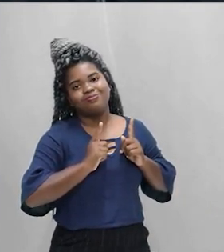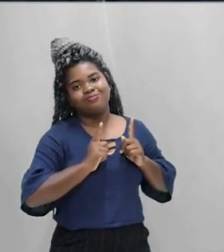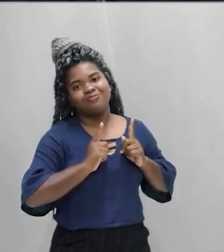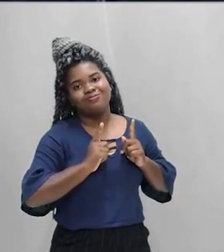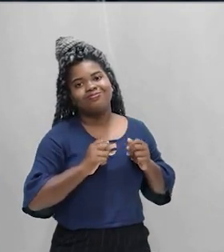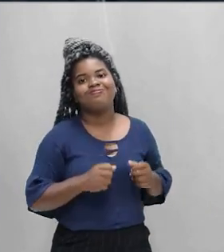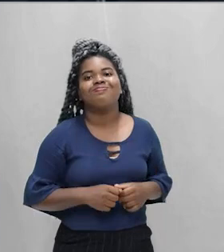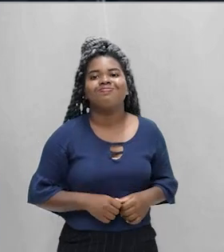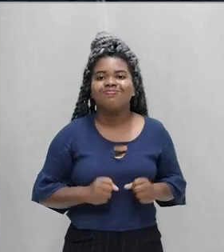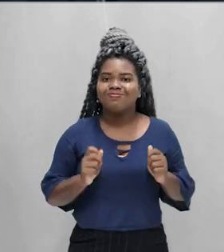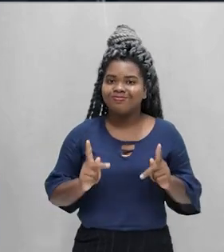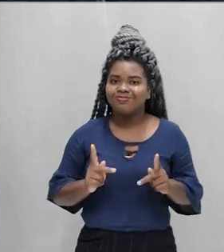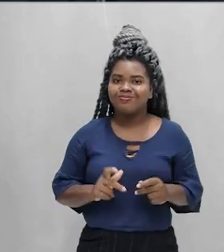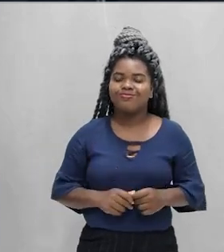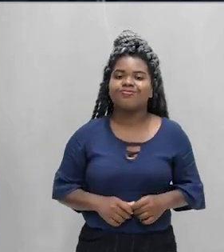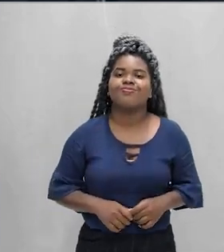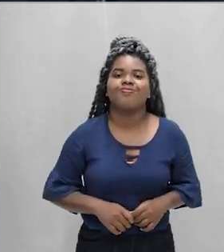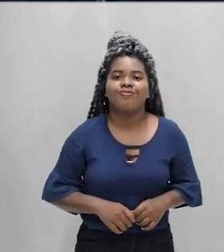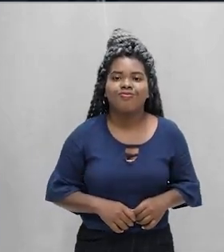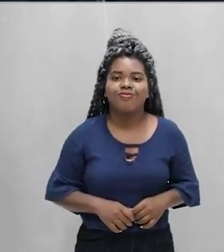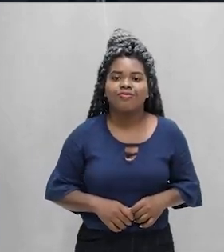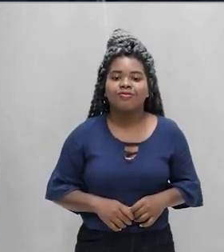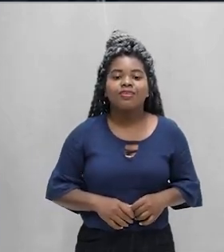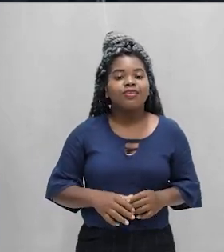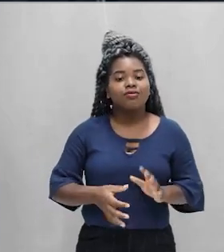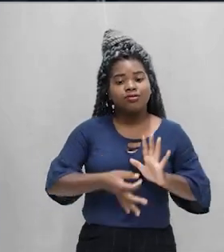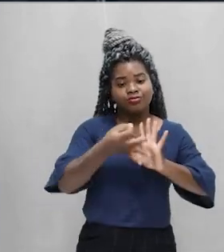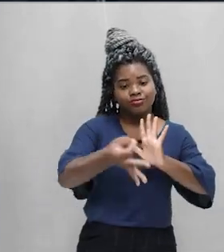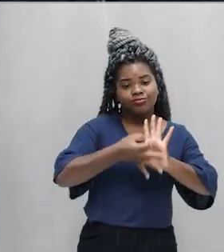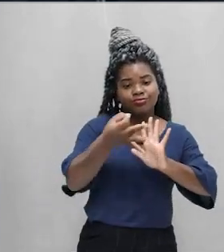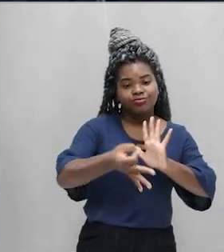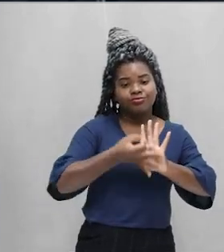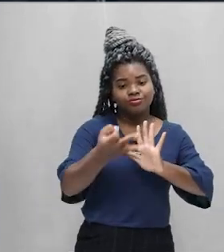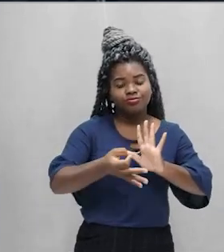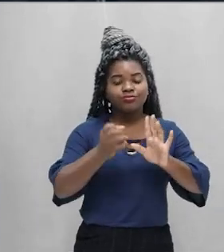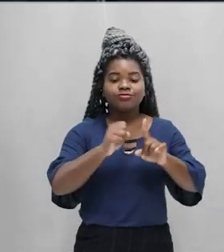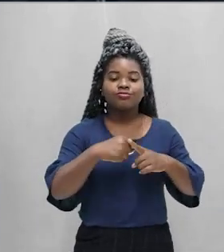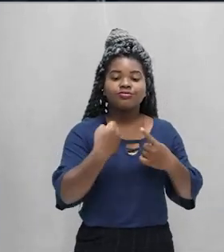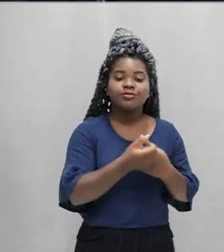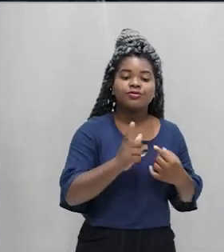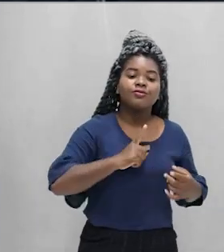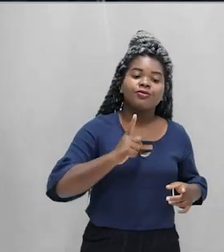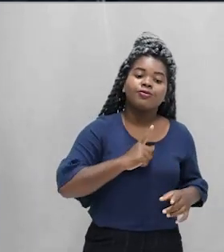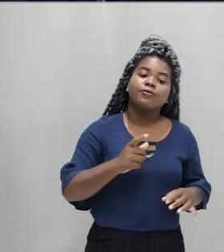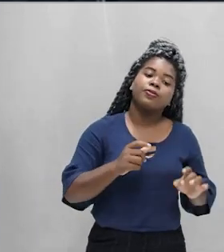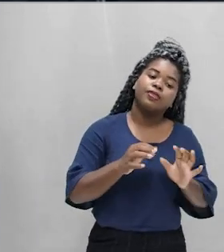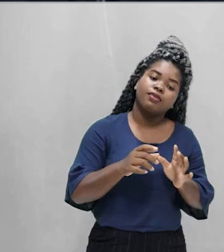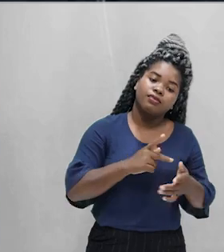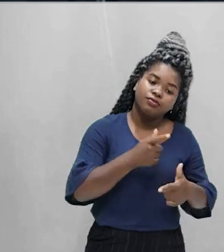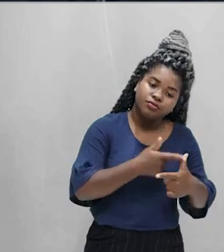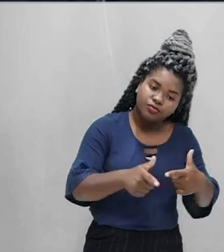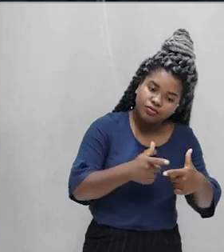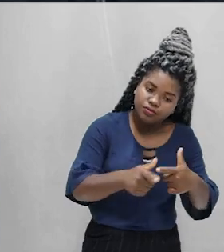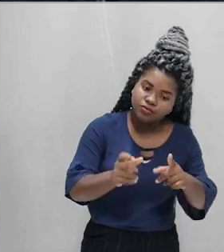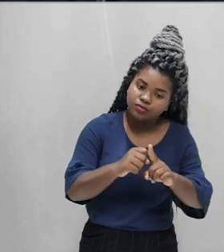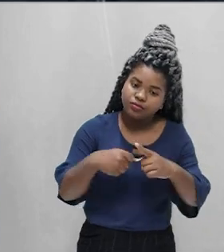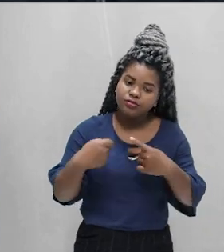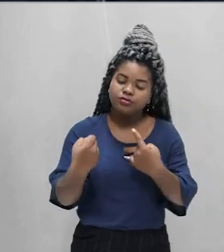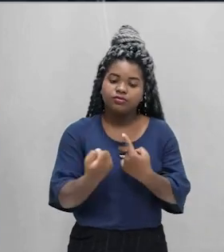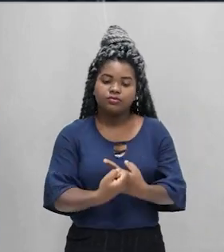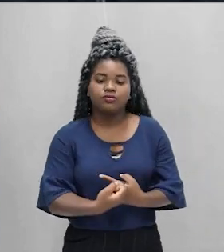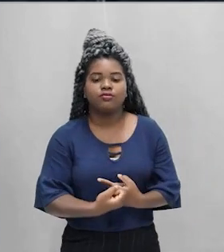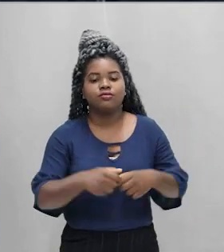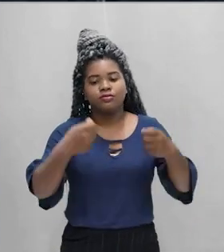proposta de produção, tá certo? Quando eu digo crítica social, eu tenho problemas da sociedade evidentes